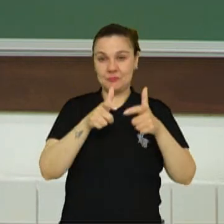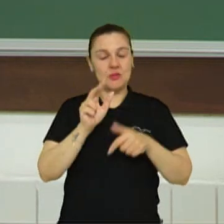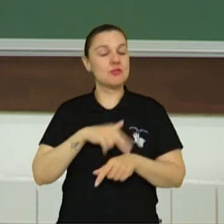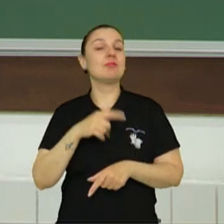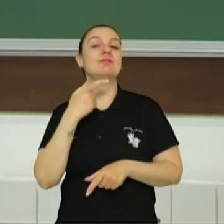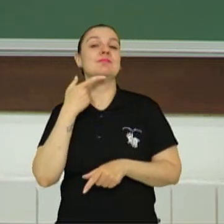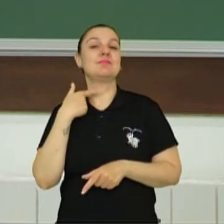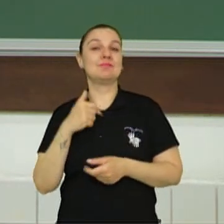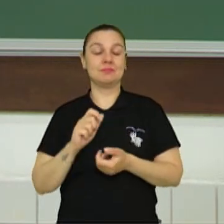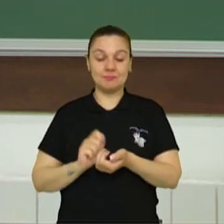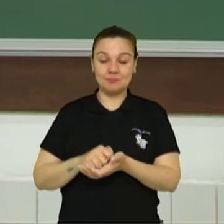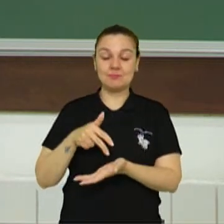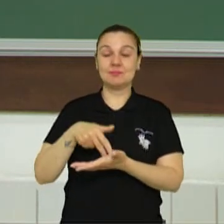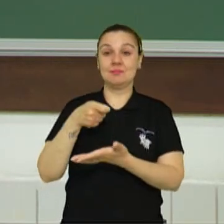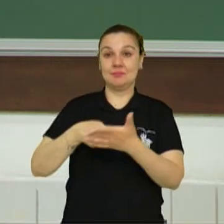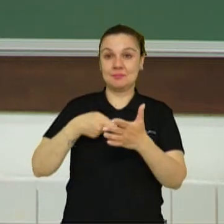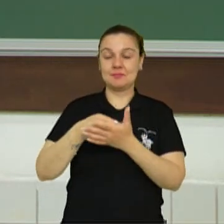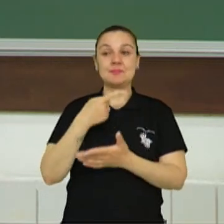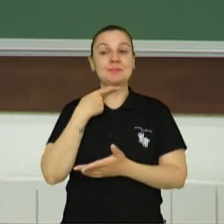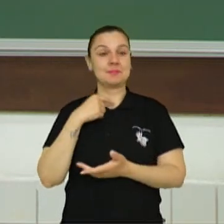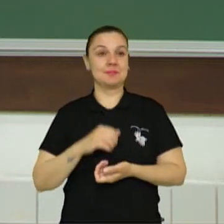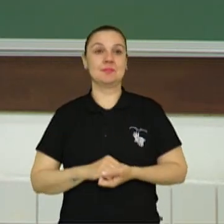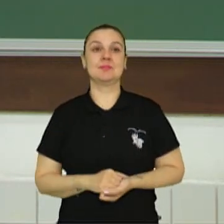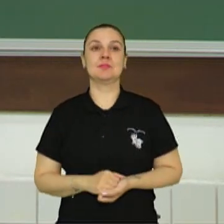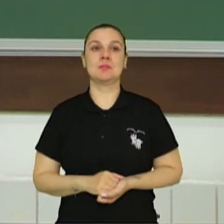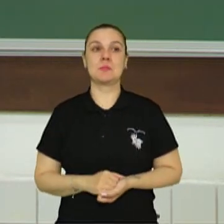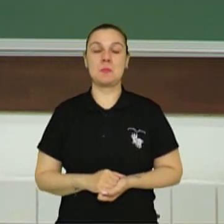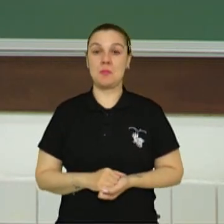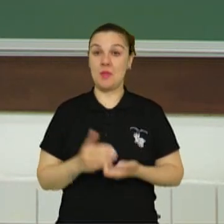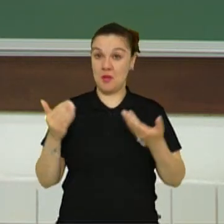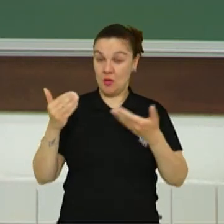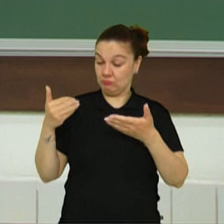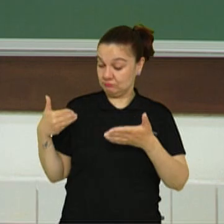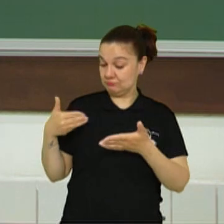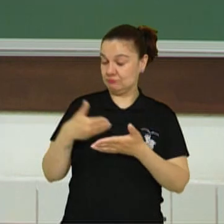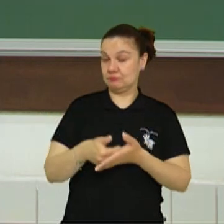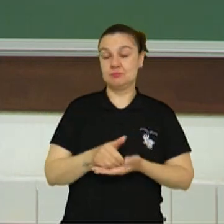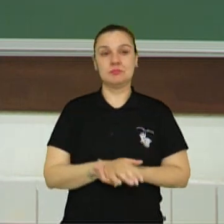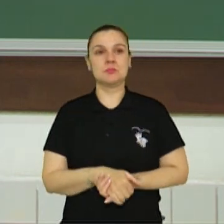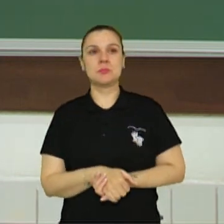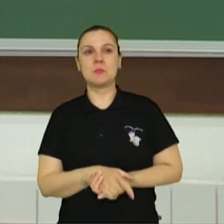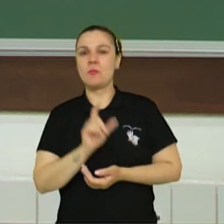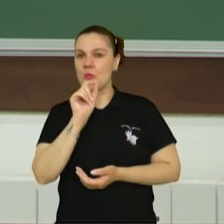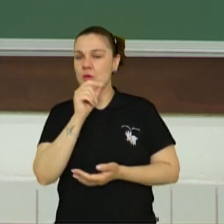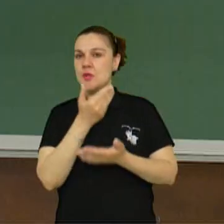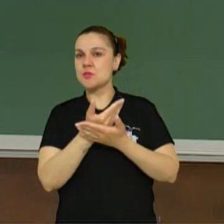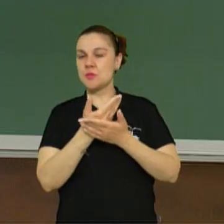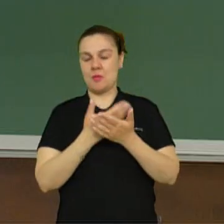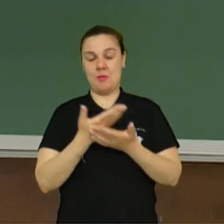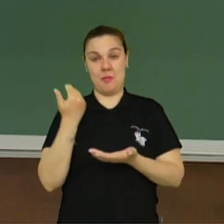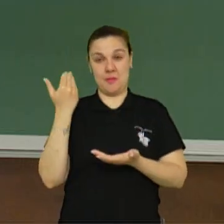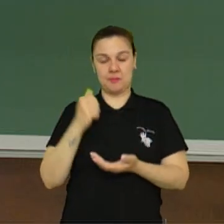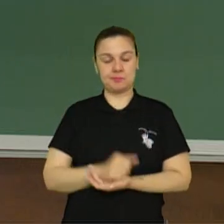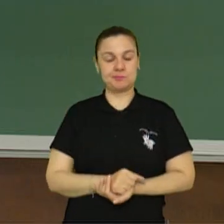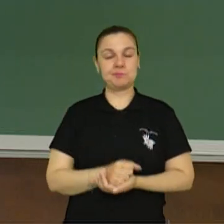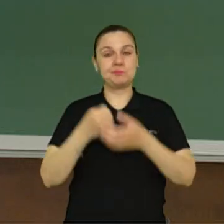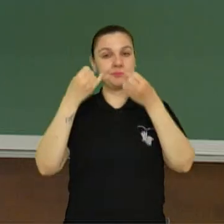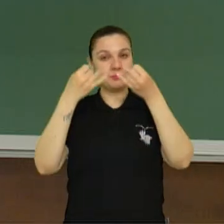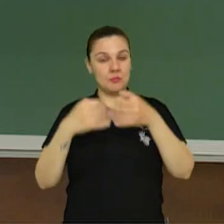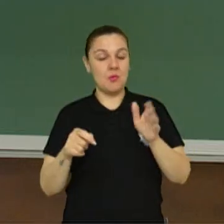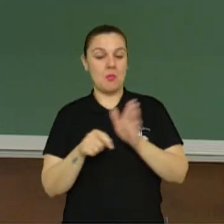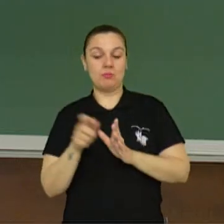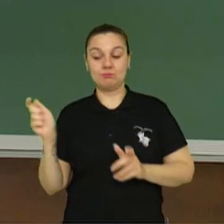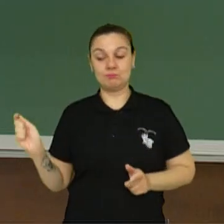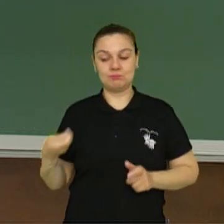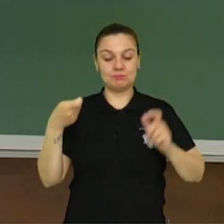basta a gente persistir, ter força de vontade. Retomando então, o que a gente viu aula passada? A definição do tênis de campo,